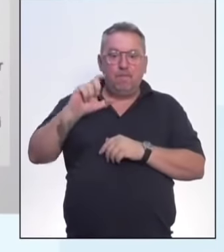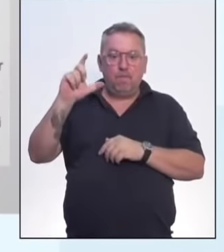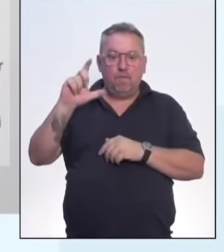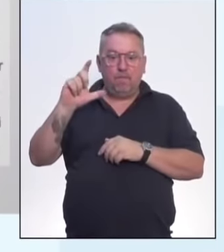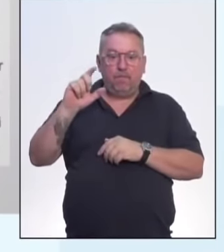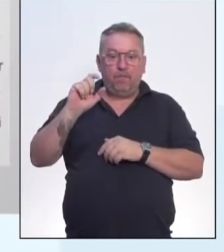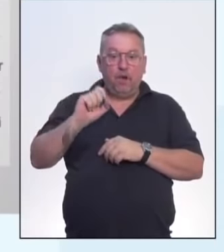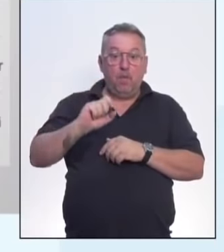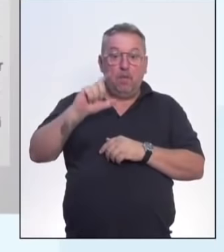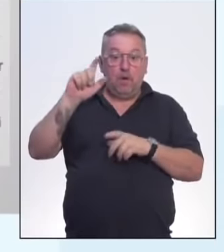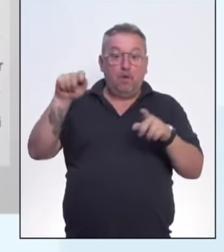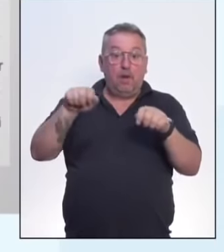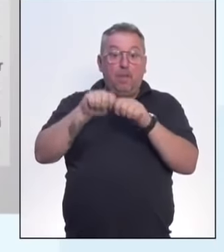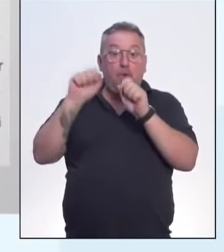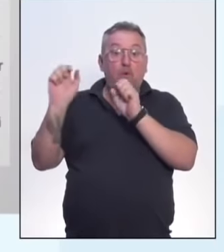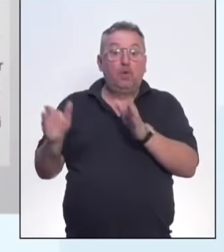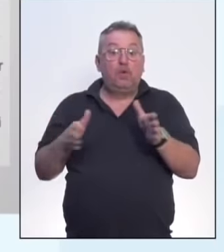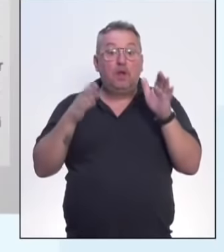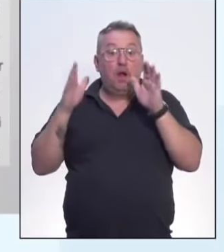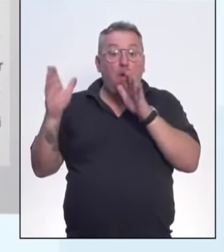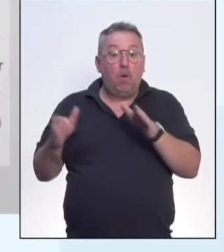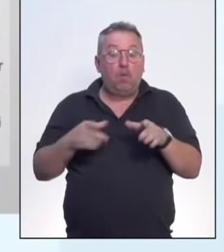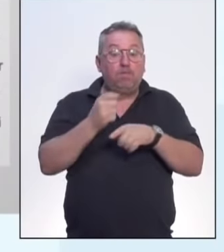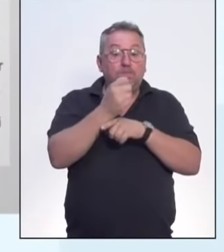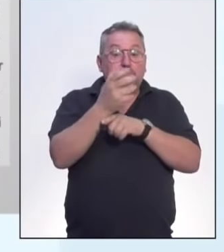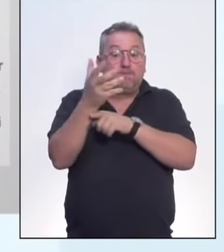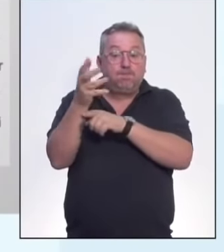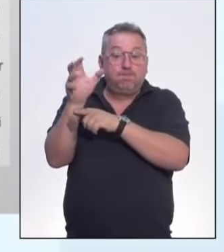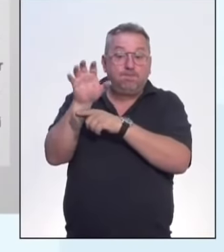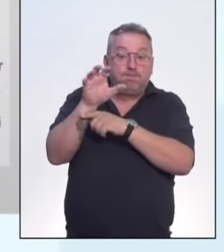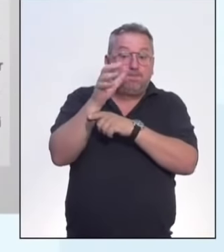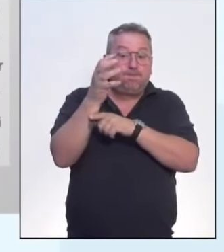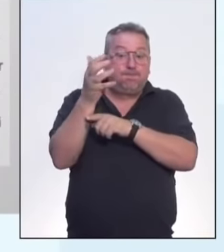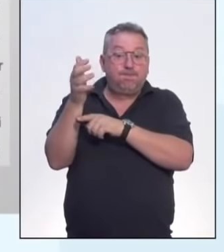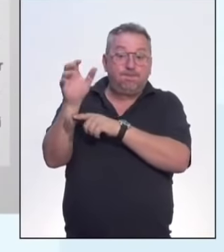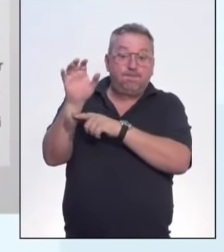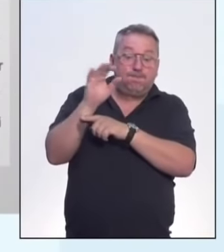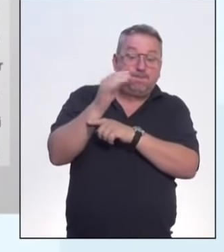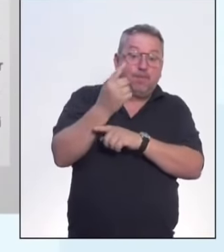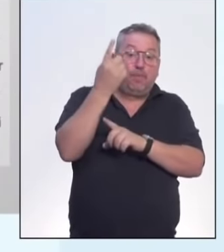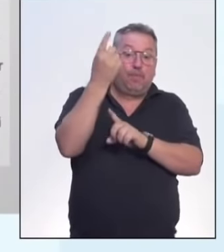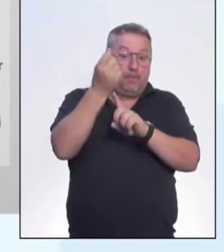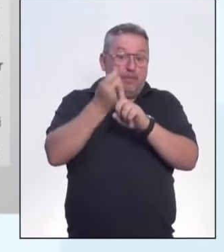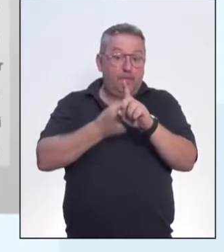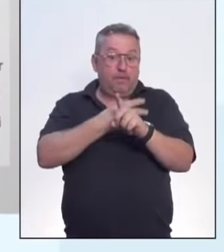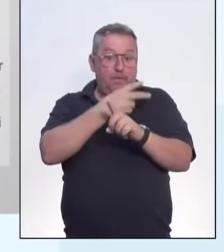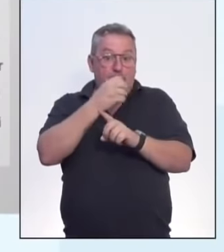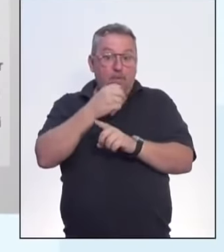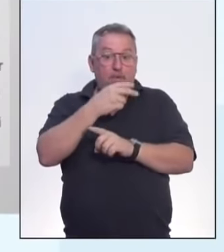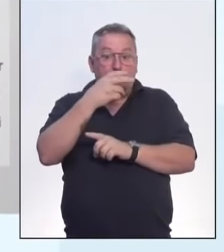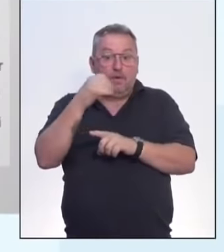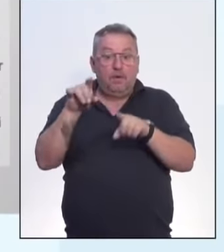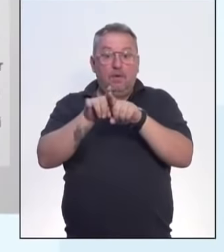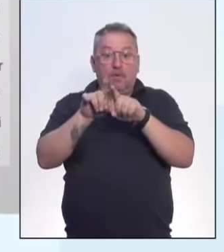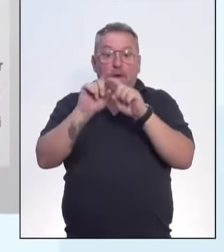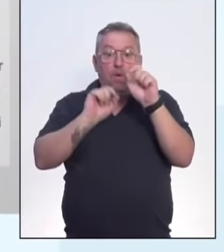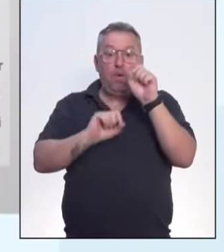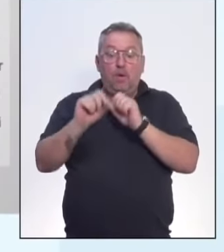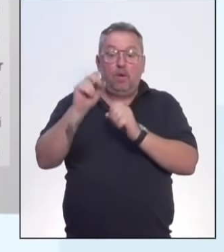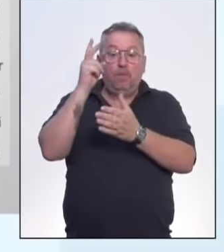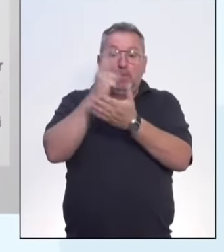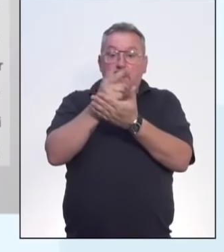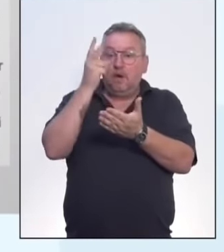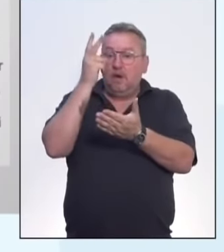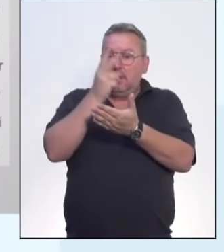título ali, tá? O aumento na produção de ventiladores no primeiro semestre de 2020 em relação, ou se